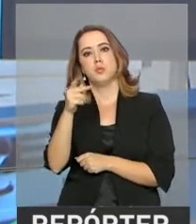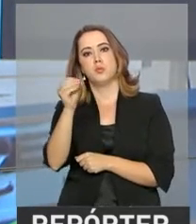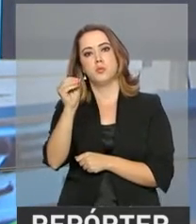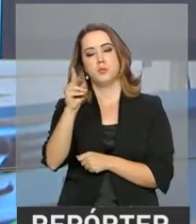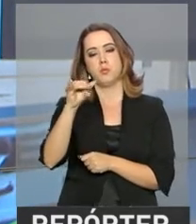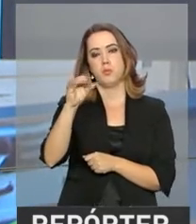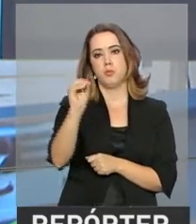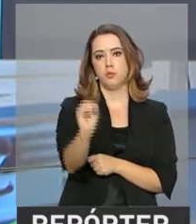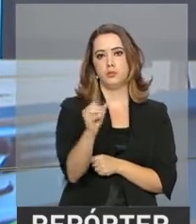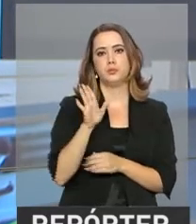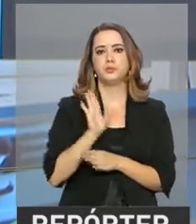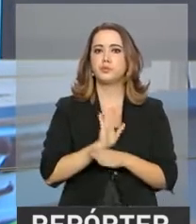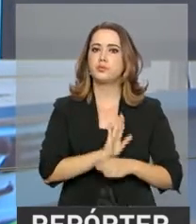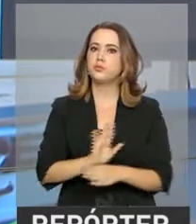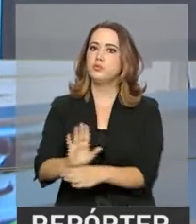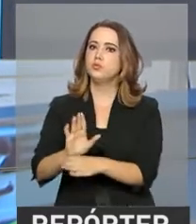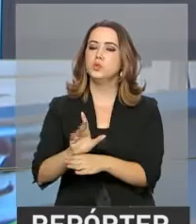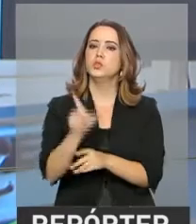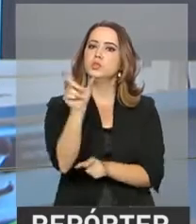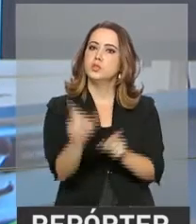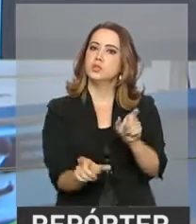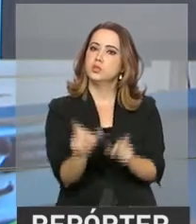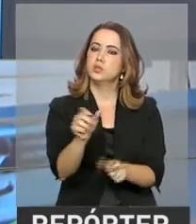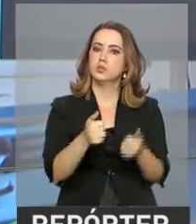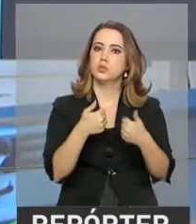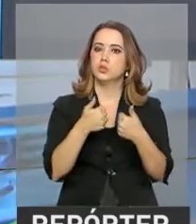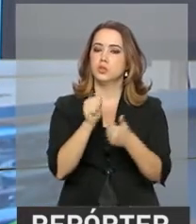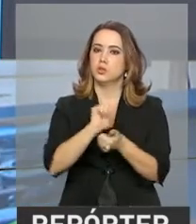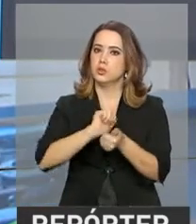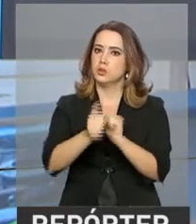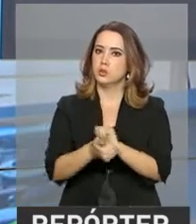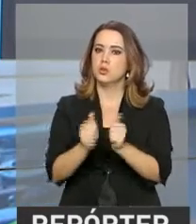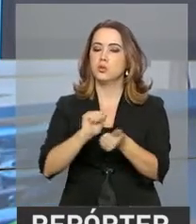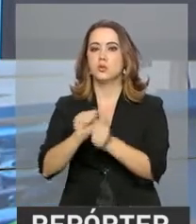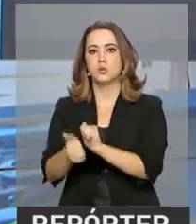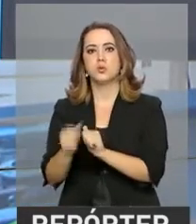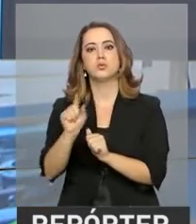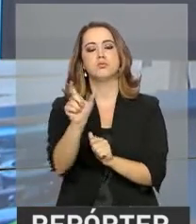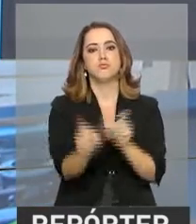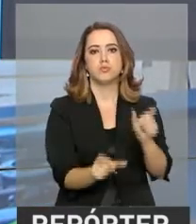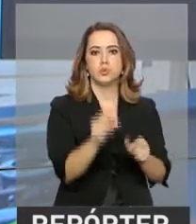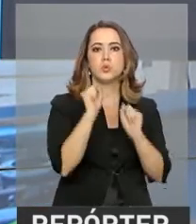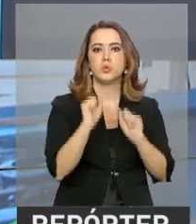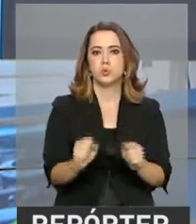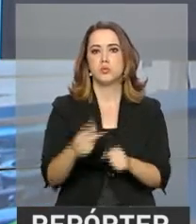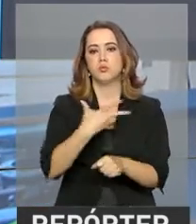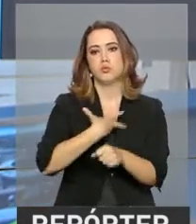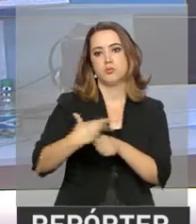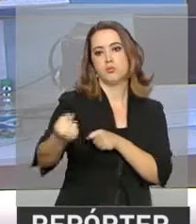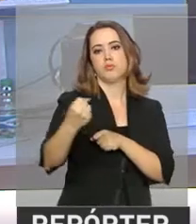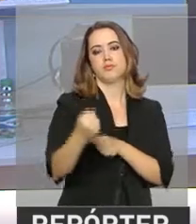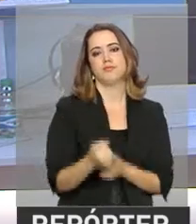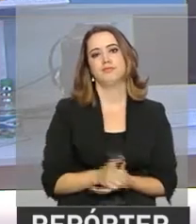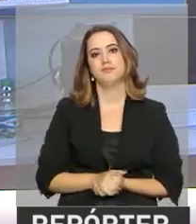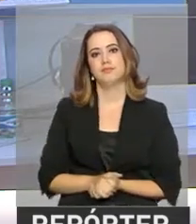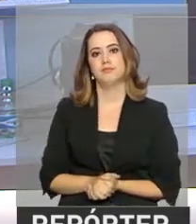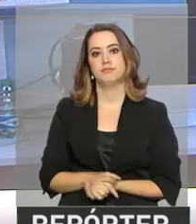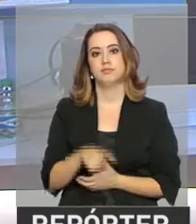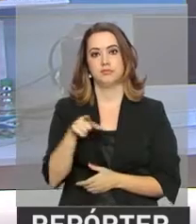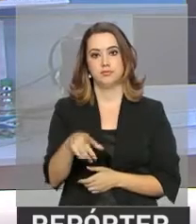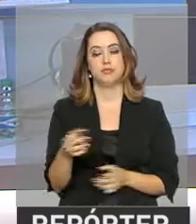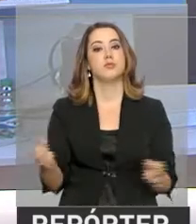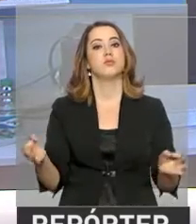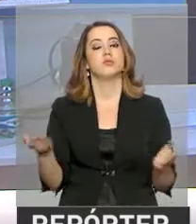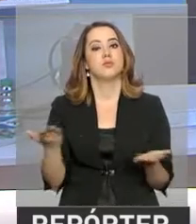apoia financeiramente atletas brasileiros de alta performance com índices e condições de ganhar medalhas esta edição